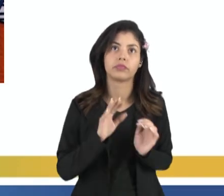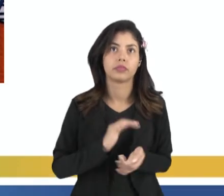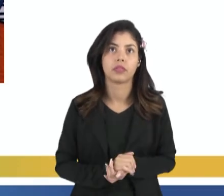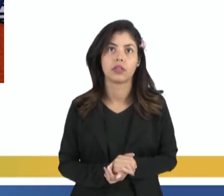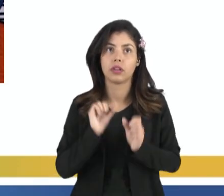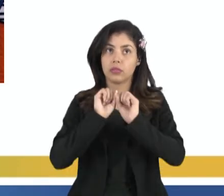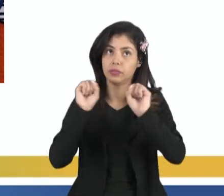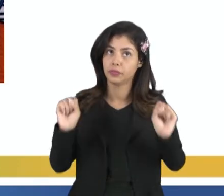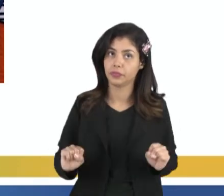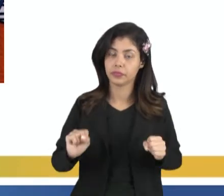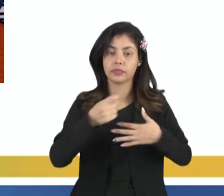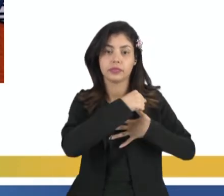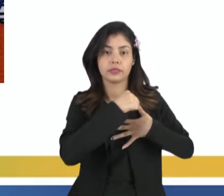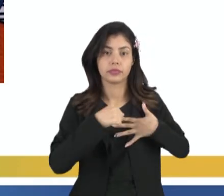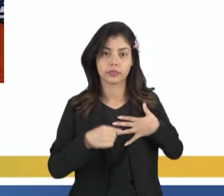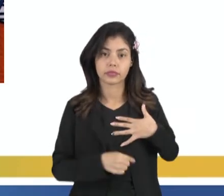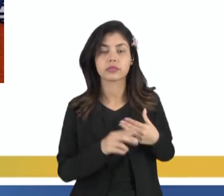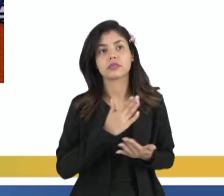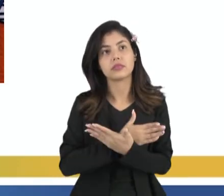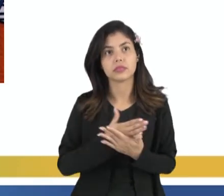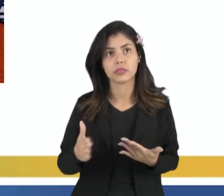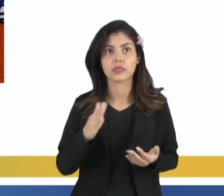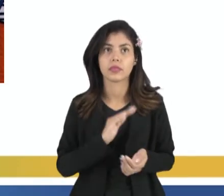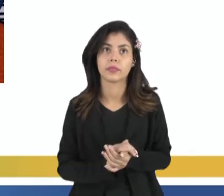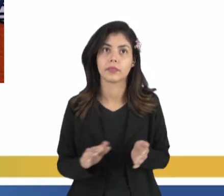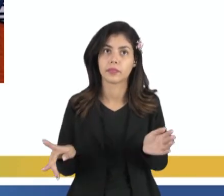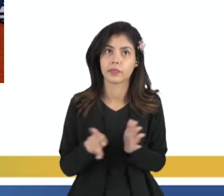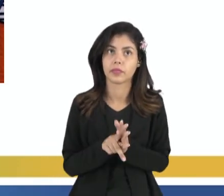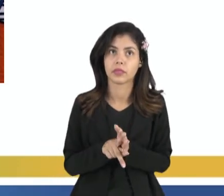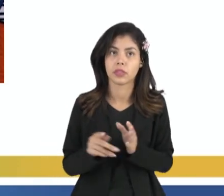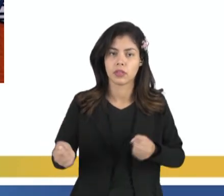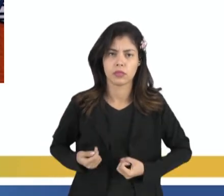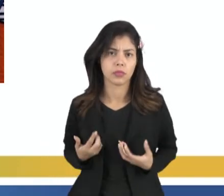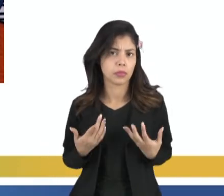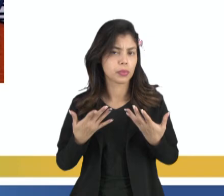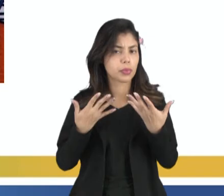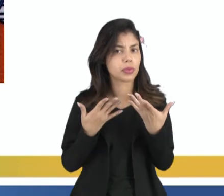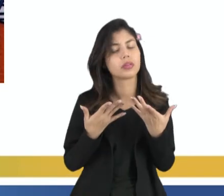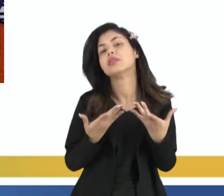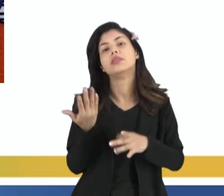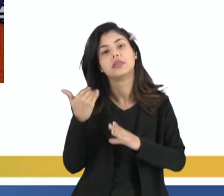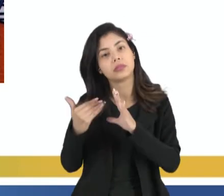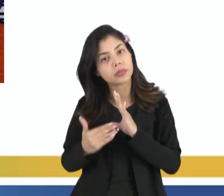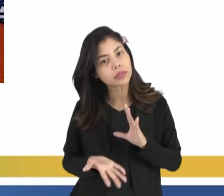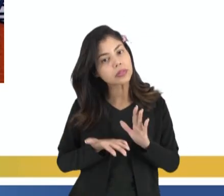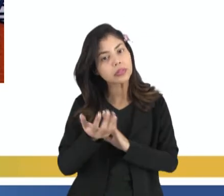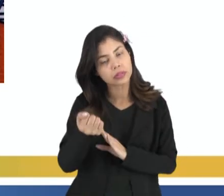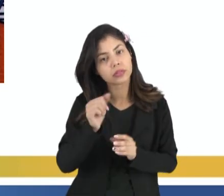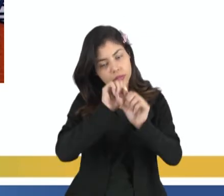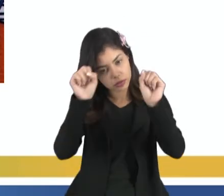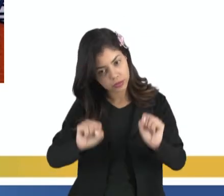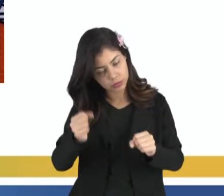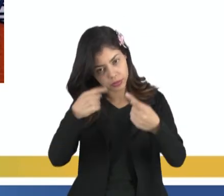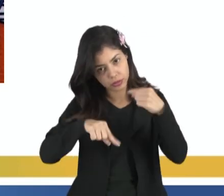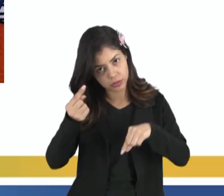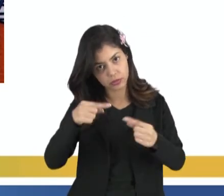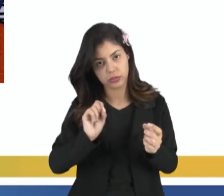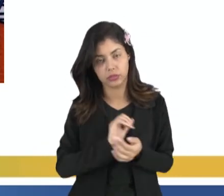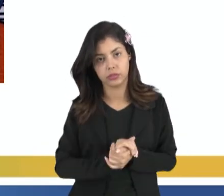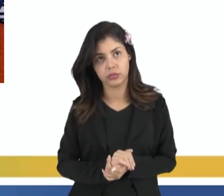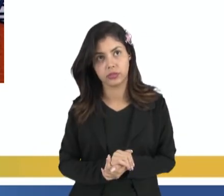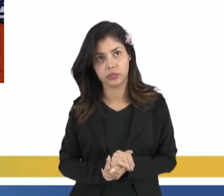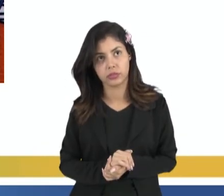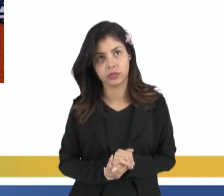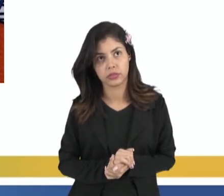aí o sistema endócrino vai começar, então, por conta da ação, né, por conta da mensagem que ele recebeu do sistema nervoso, o